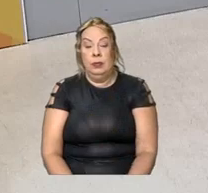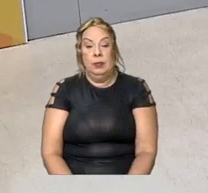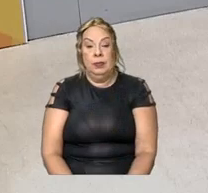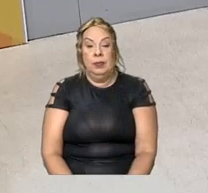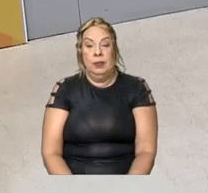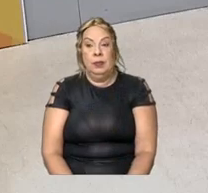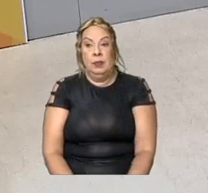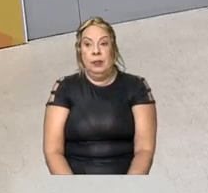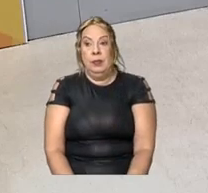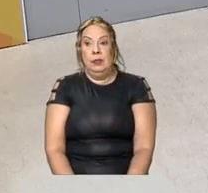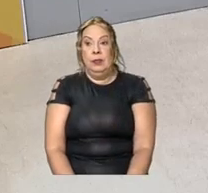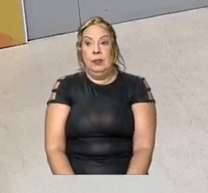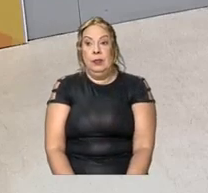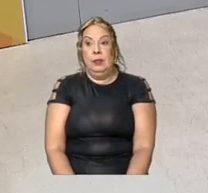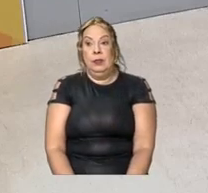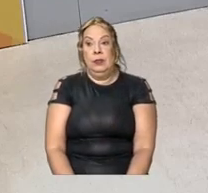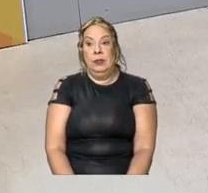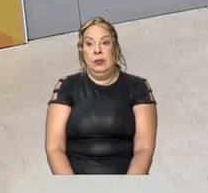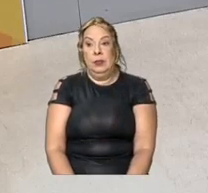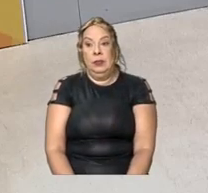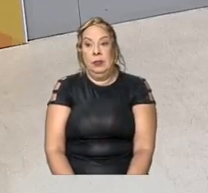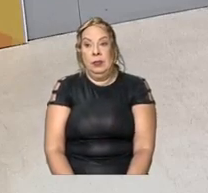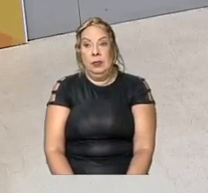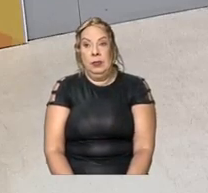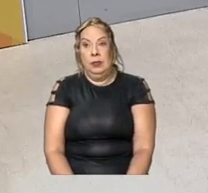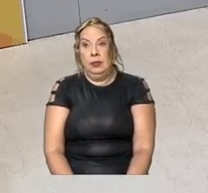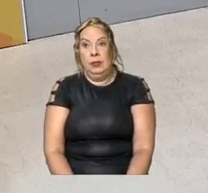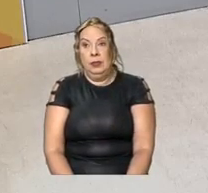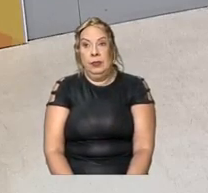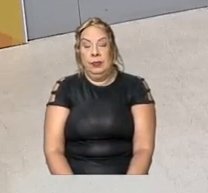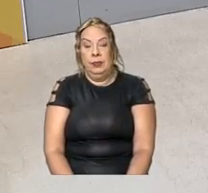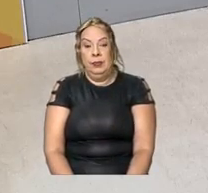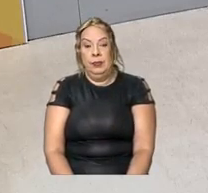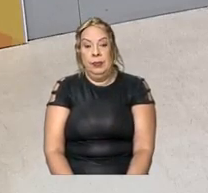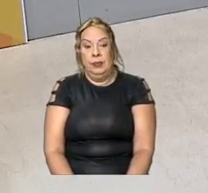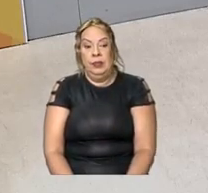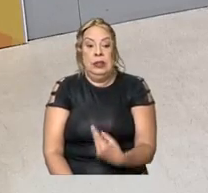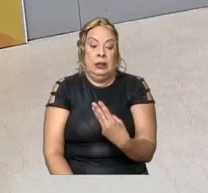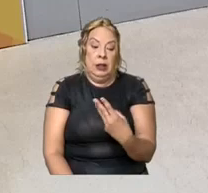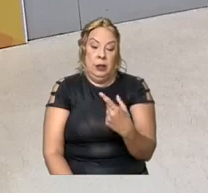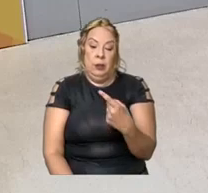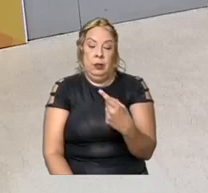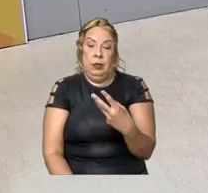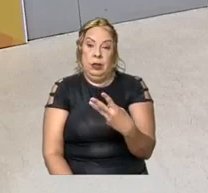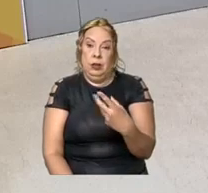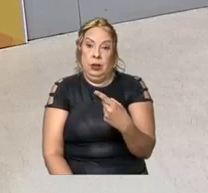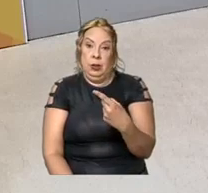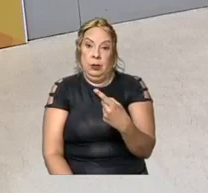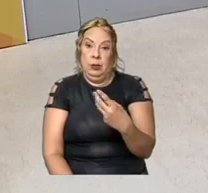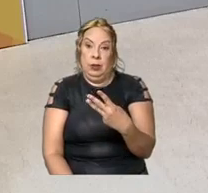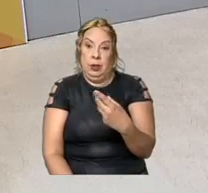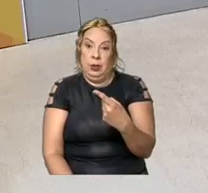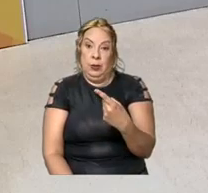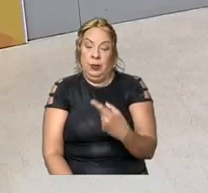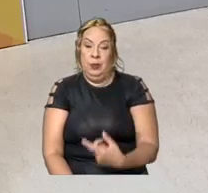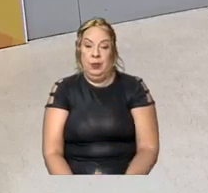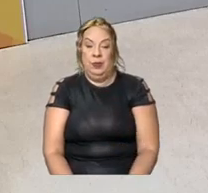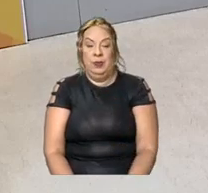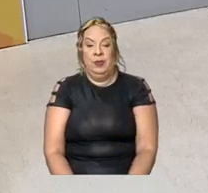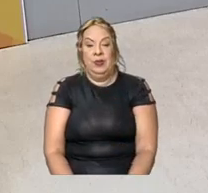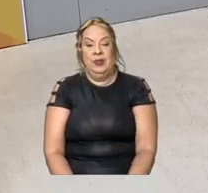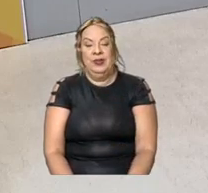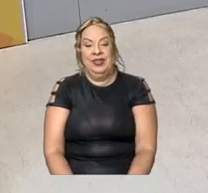número 12. Número 12 subiu, 31, 31, 31, vamos